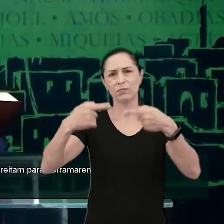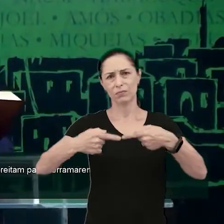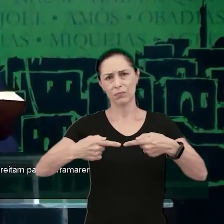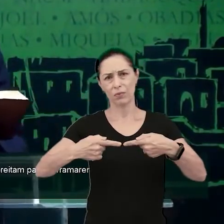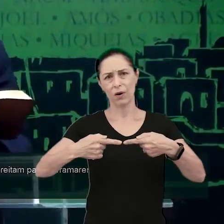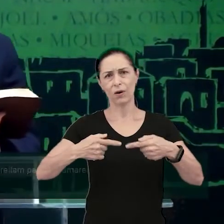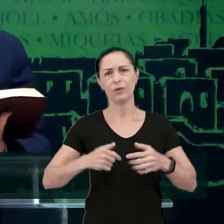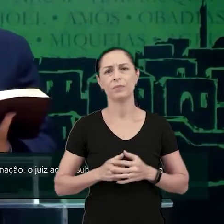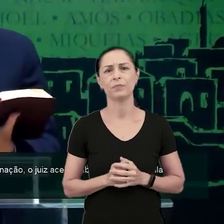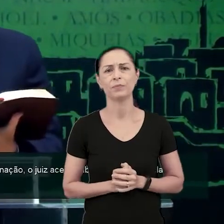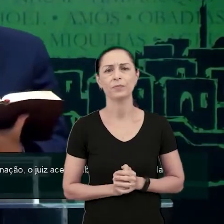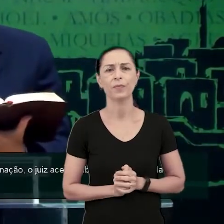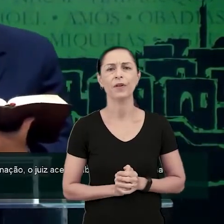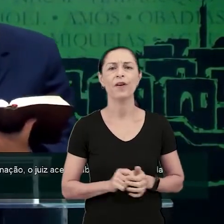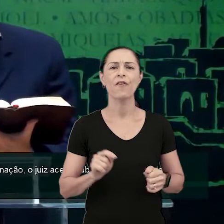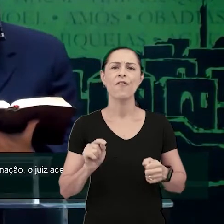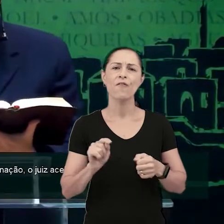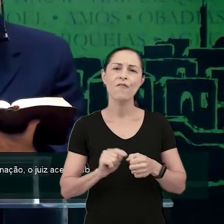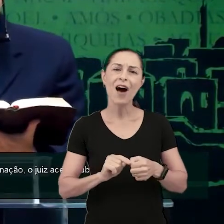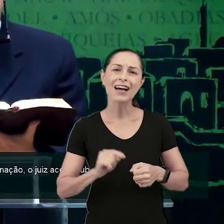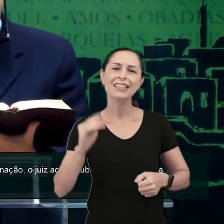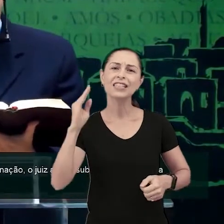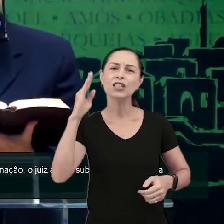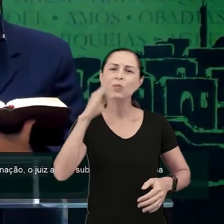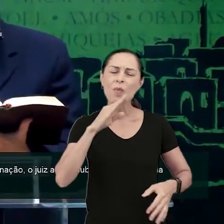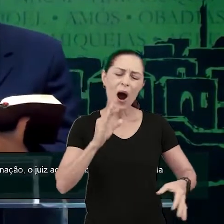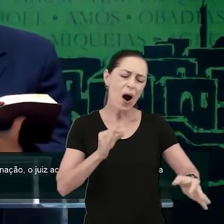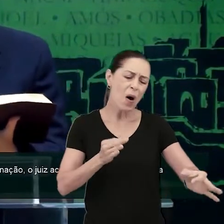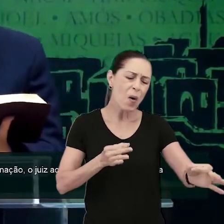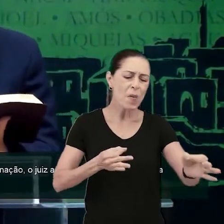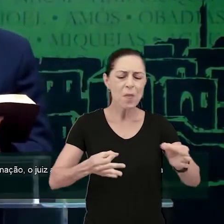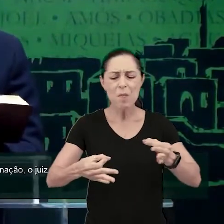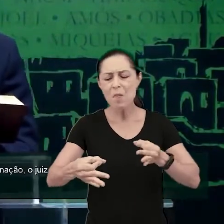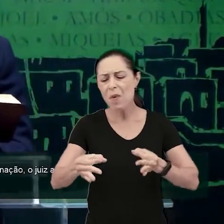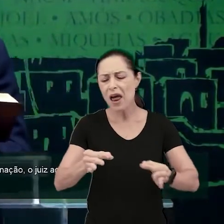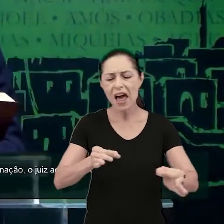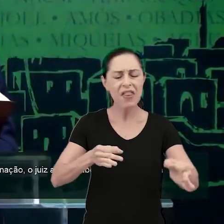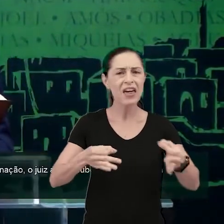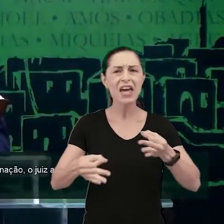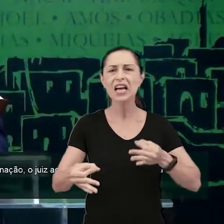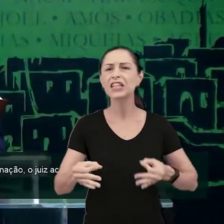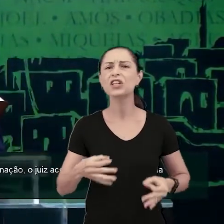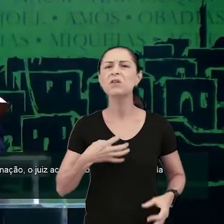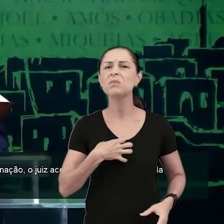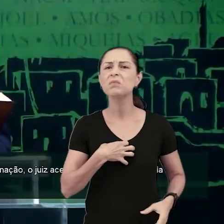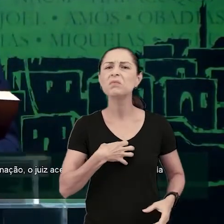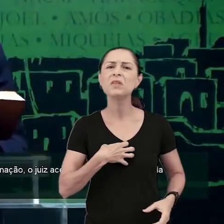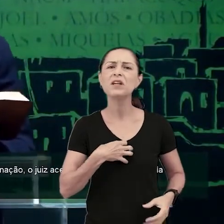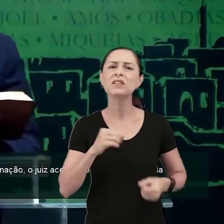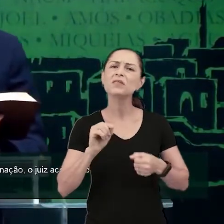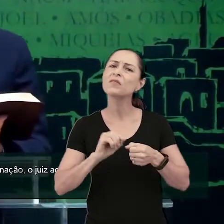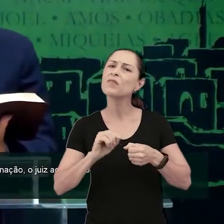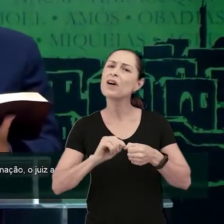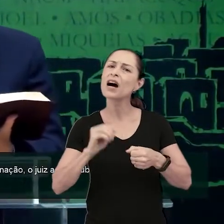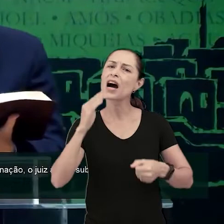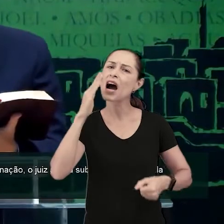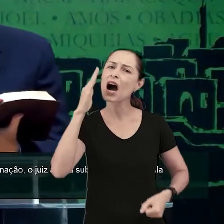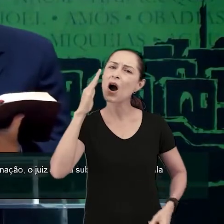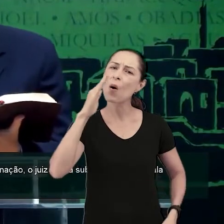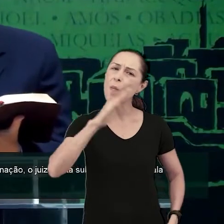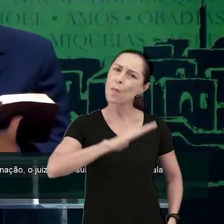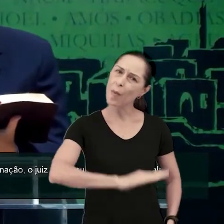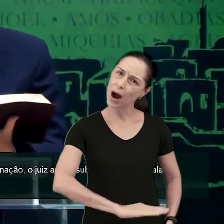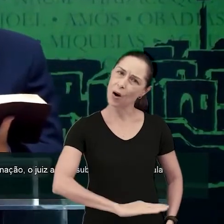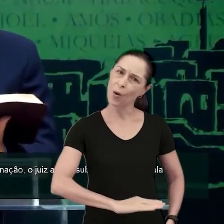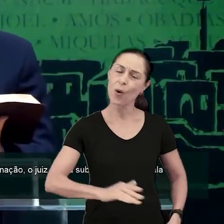mãos estão sobre o mal e o fazem diligentemente. O príncipe exige condenação, o